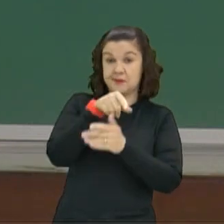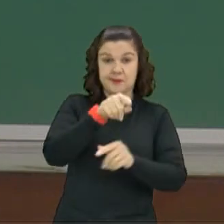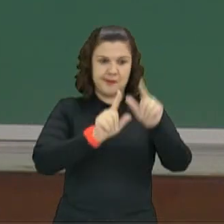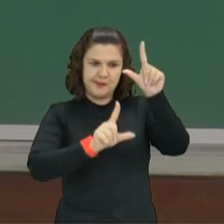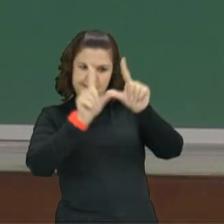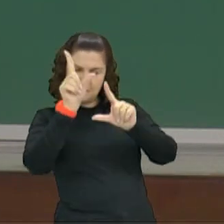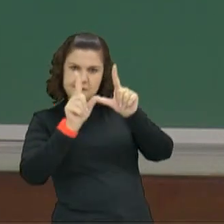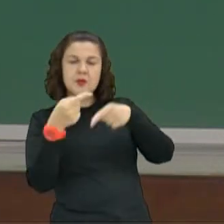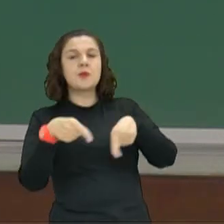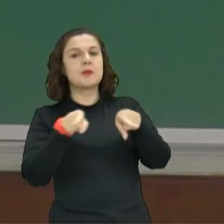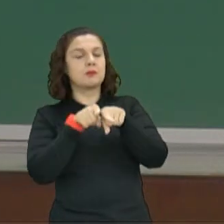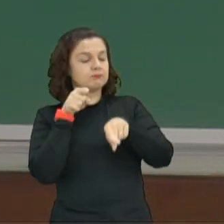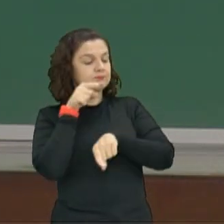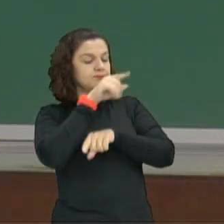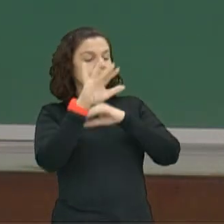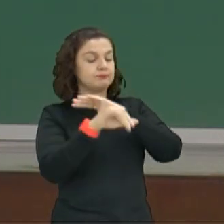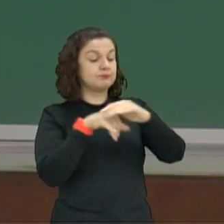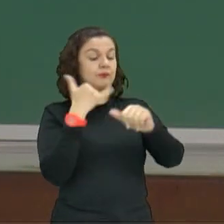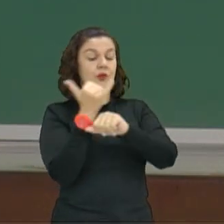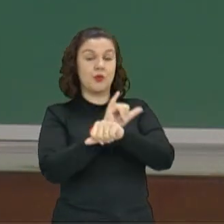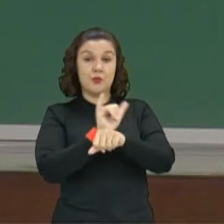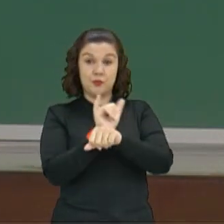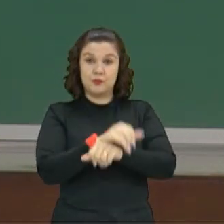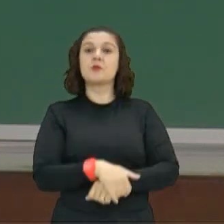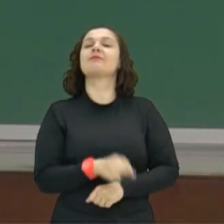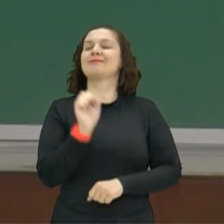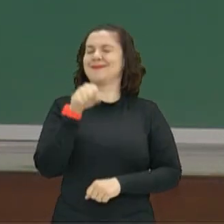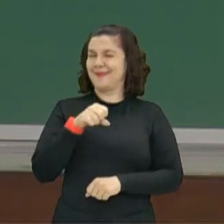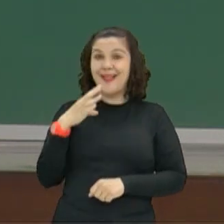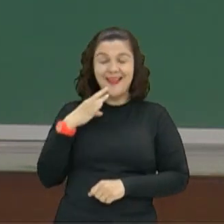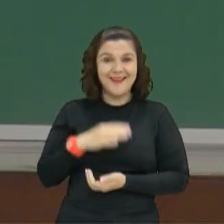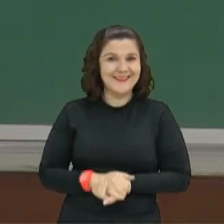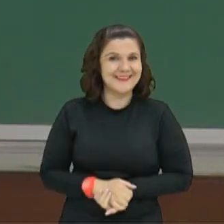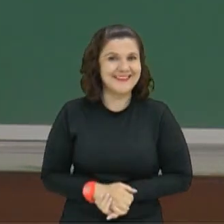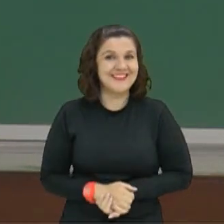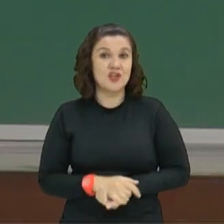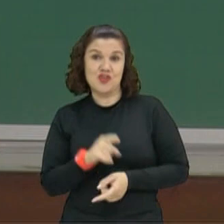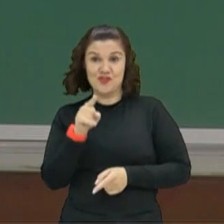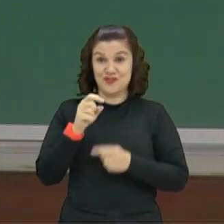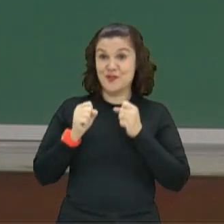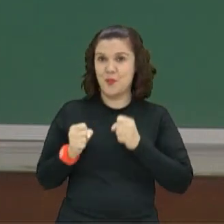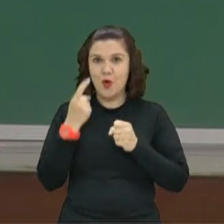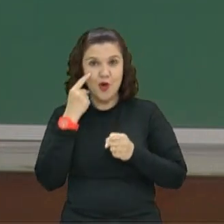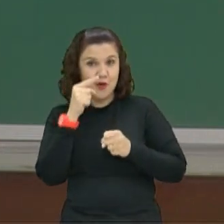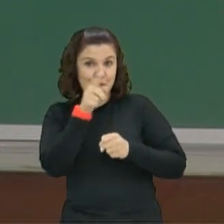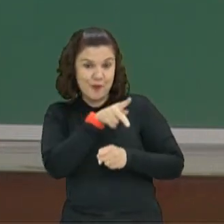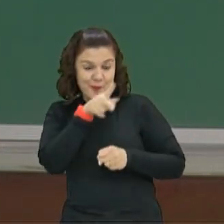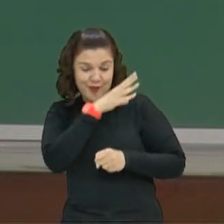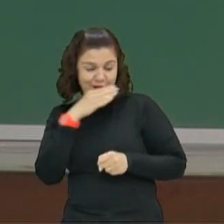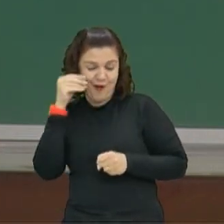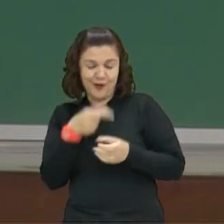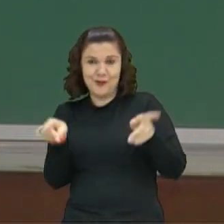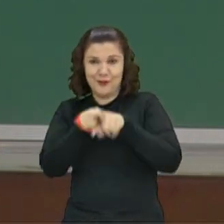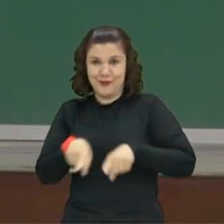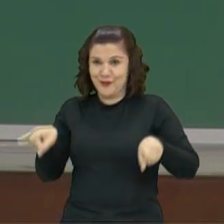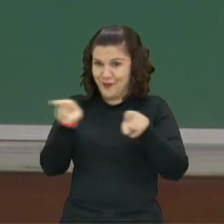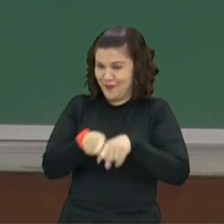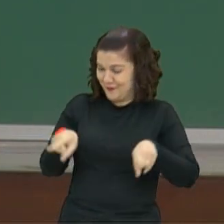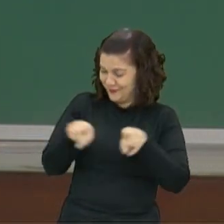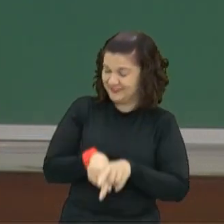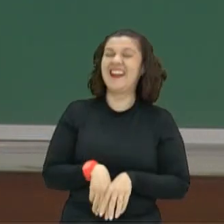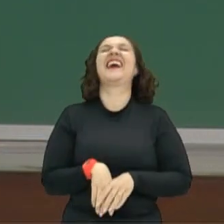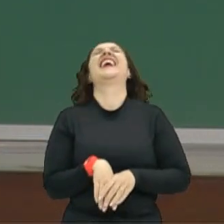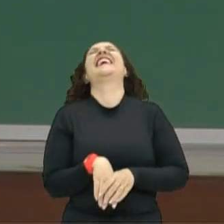elas também estarão disponíveis no canal do YouTube. É bacana, né? Você vai poder ver o professor Alan quantas vezes